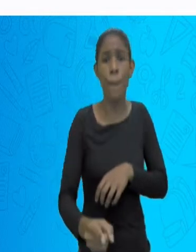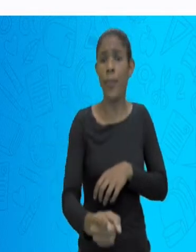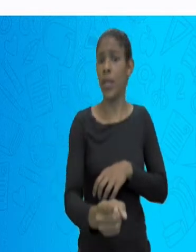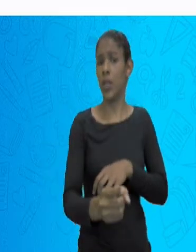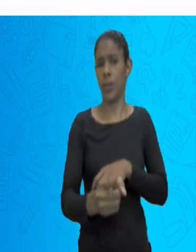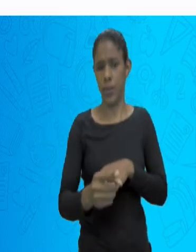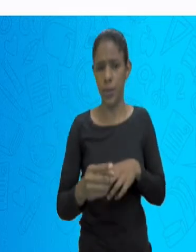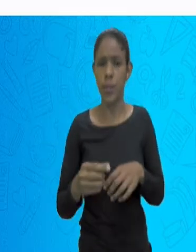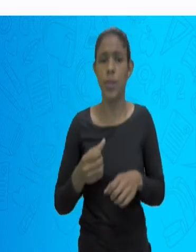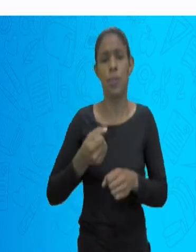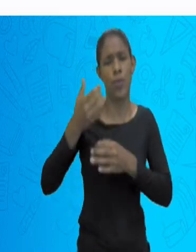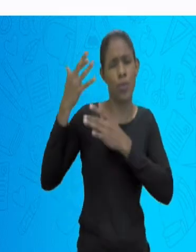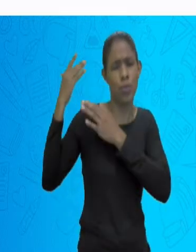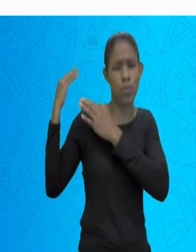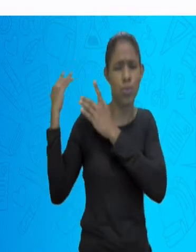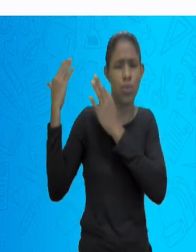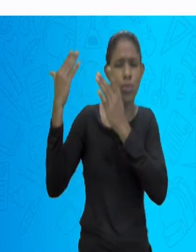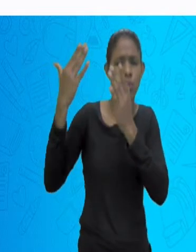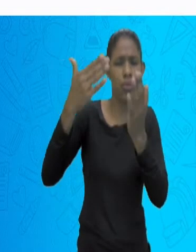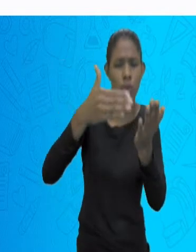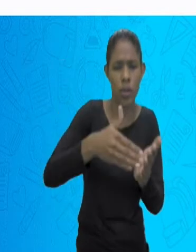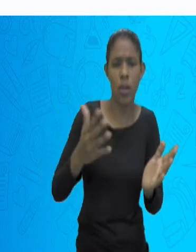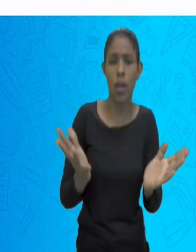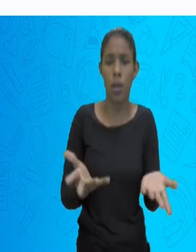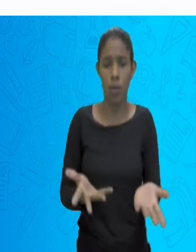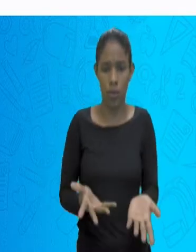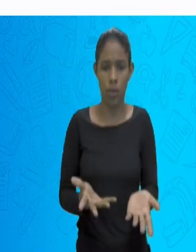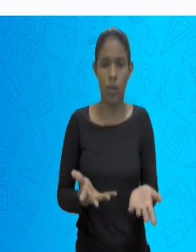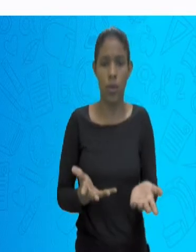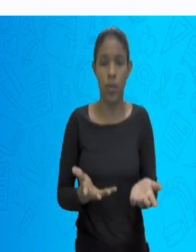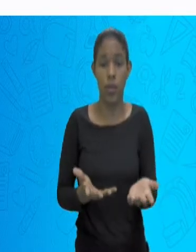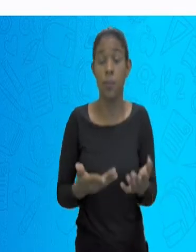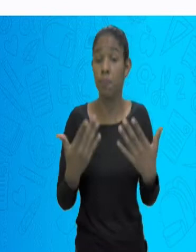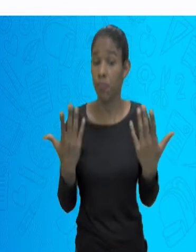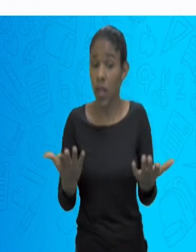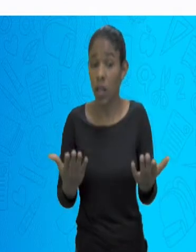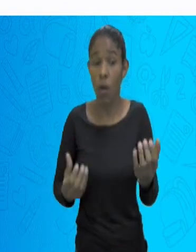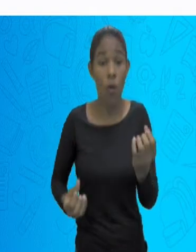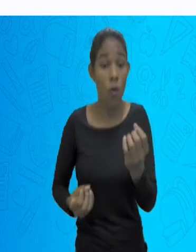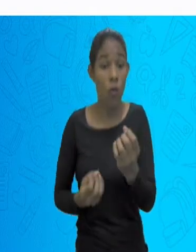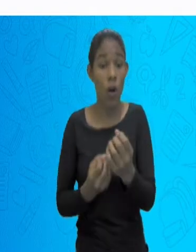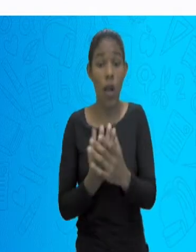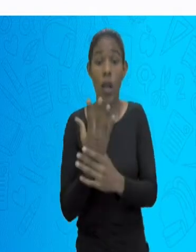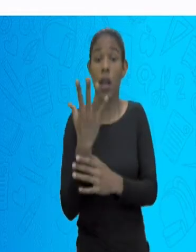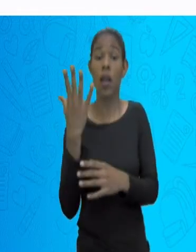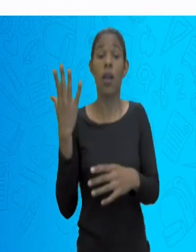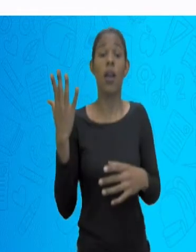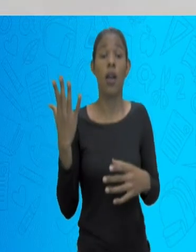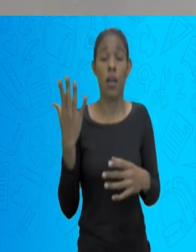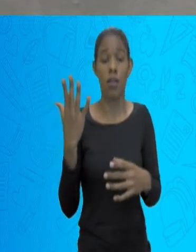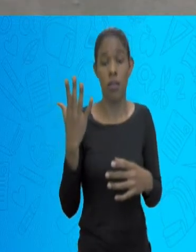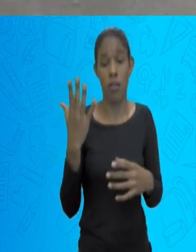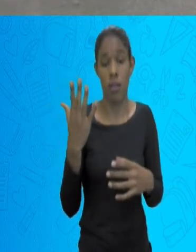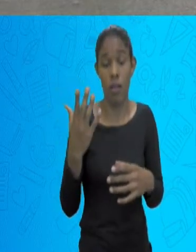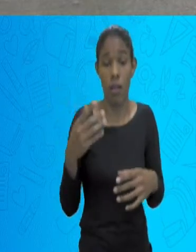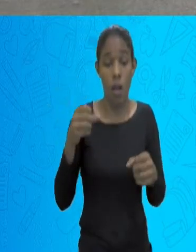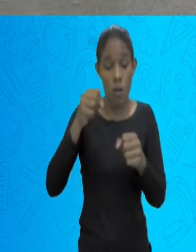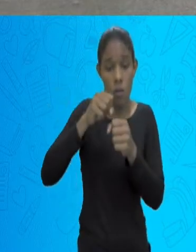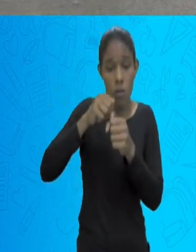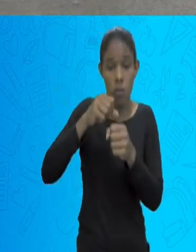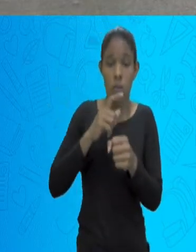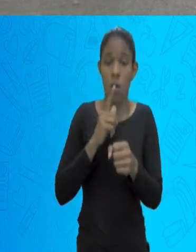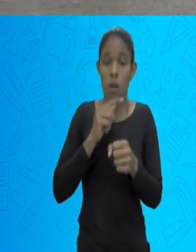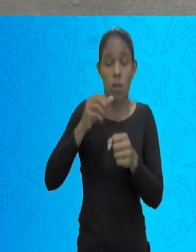pela consolidação da lava vulcânica. Ela existia antes? Não, mas ela demorou muito tempo para